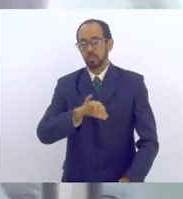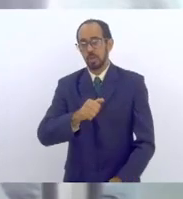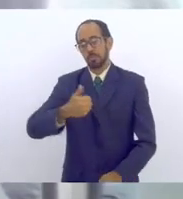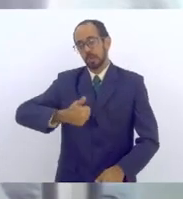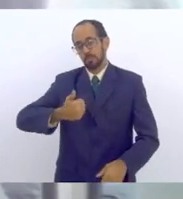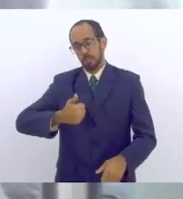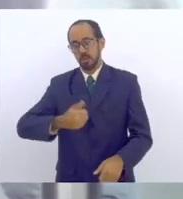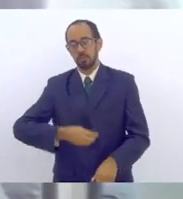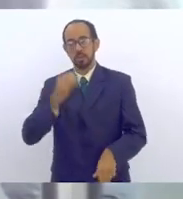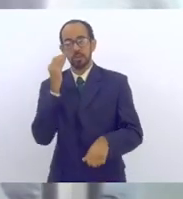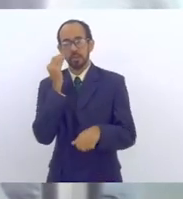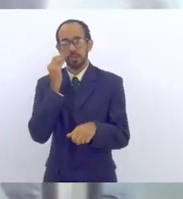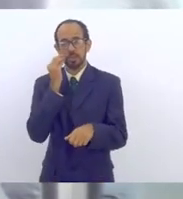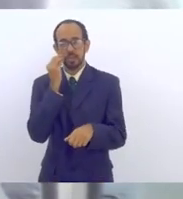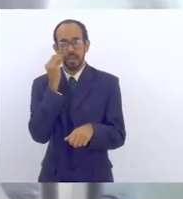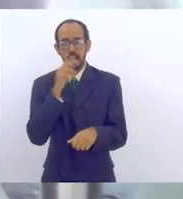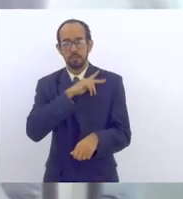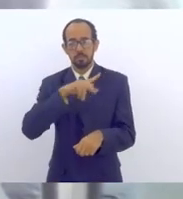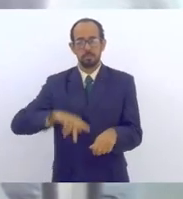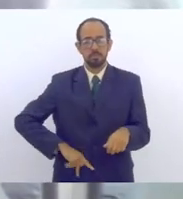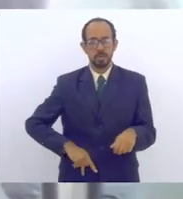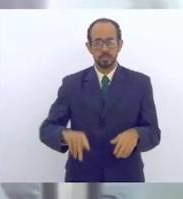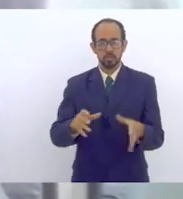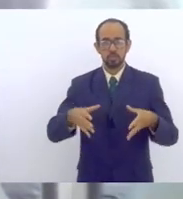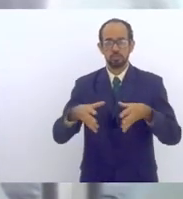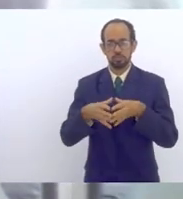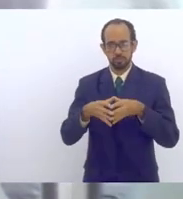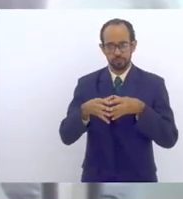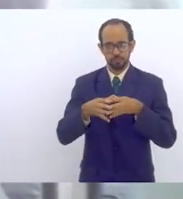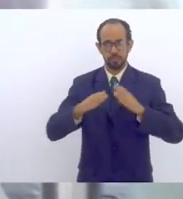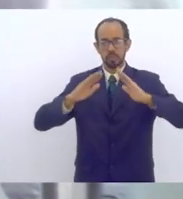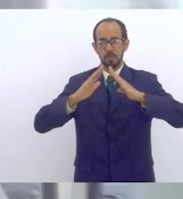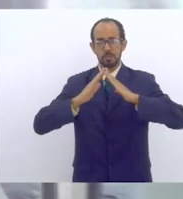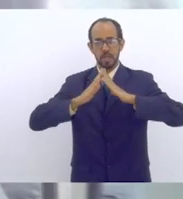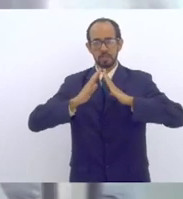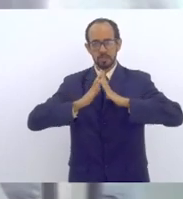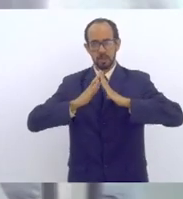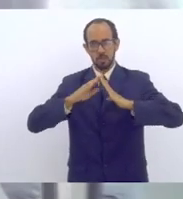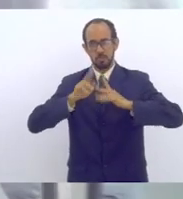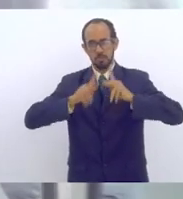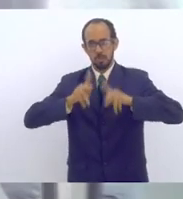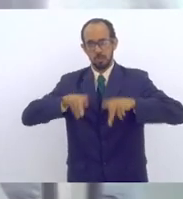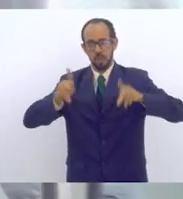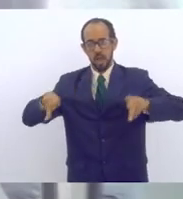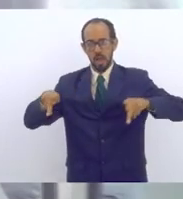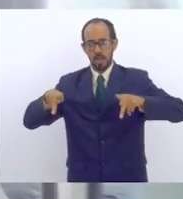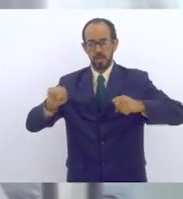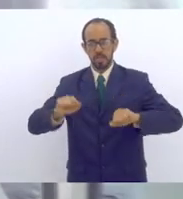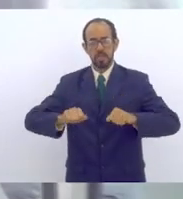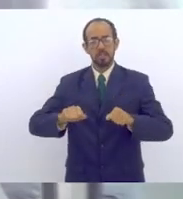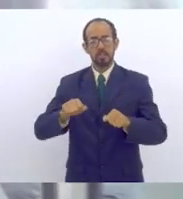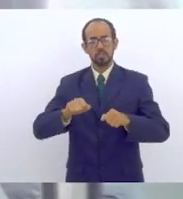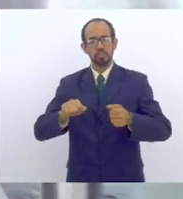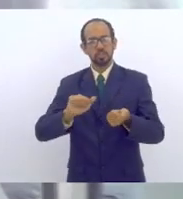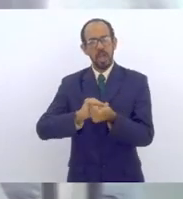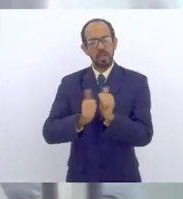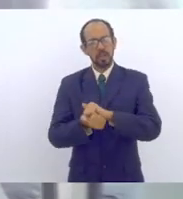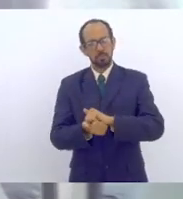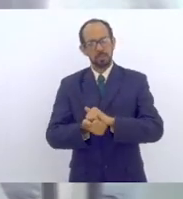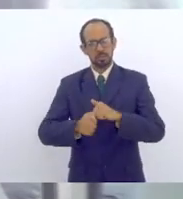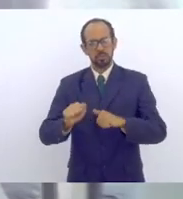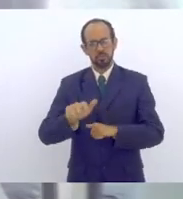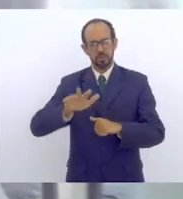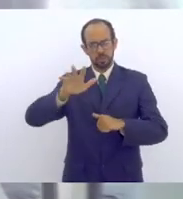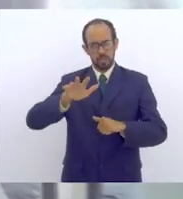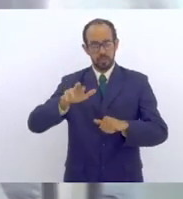tentar presidir uma frente de habitação popular e de urbanização de favelas a minha expectativa que a gente